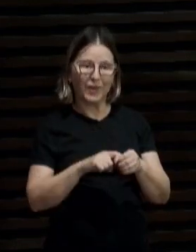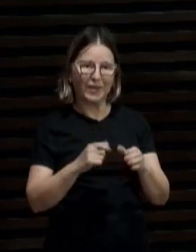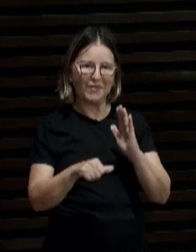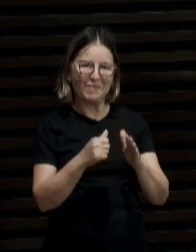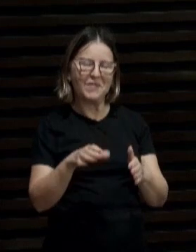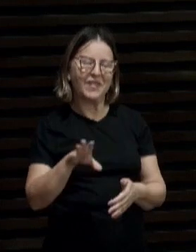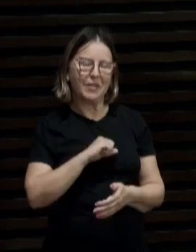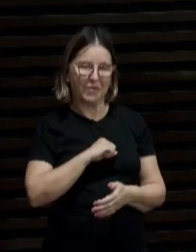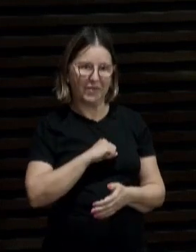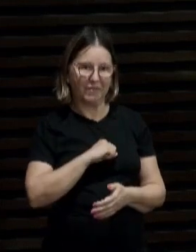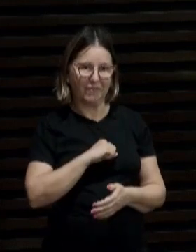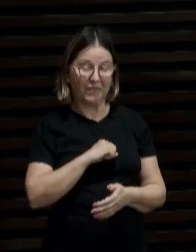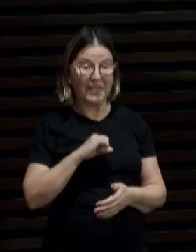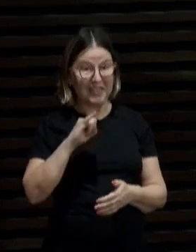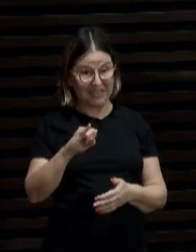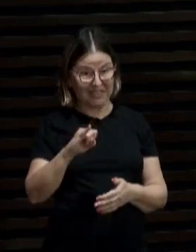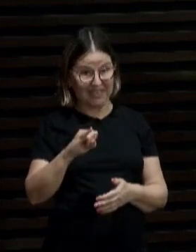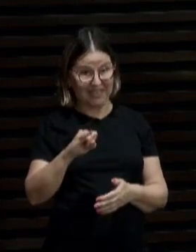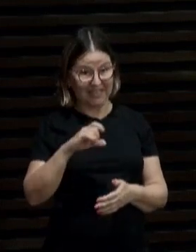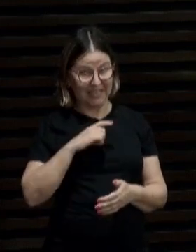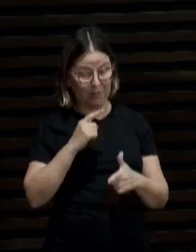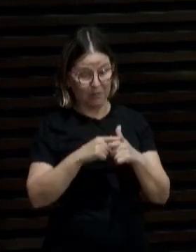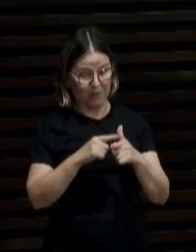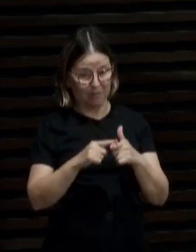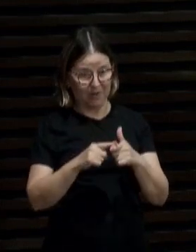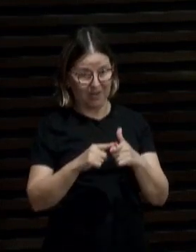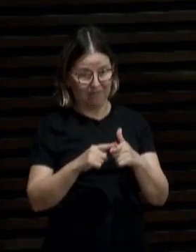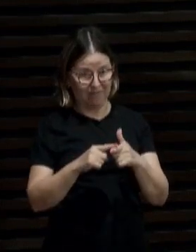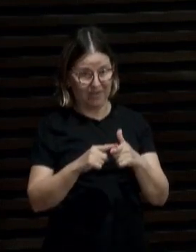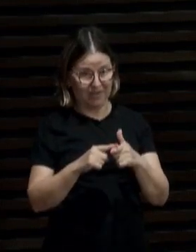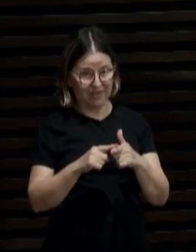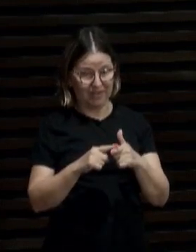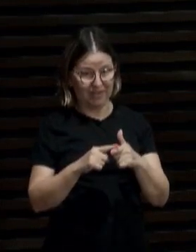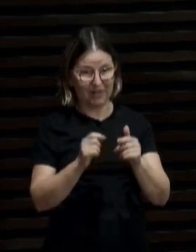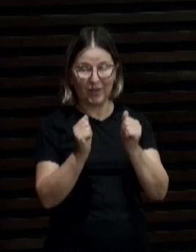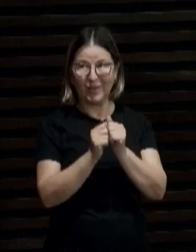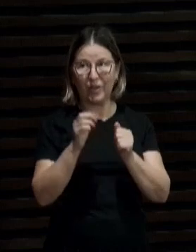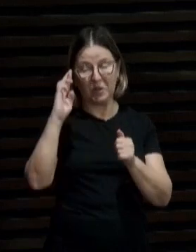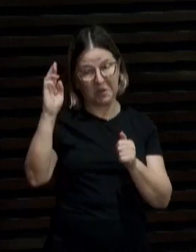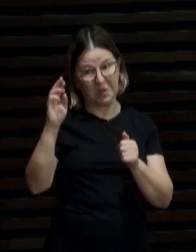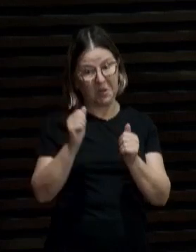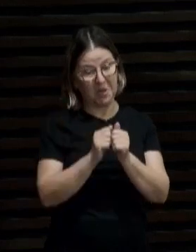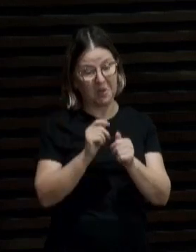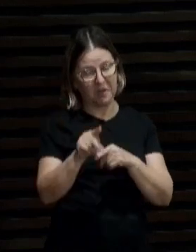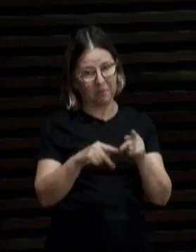problema em nossa relação com o Senhor e uns com os outros, esse problema não está do lado de Deus,